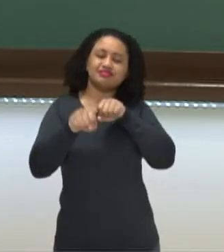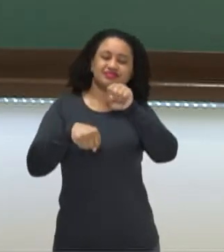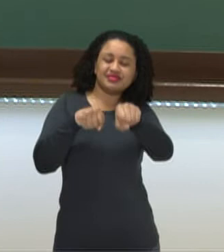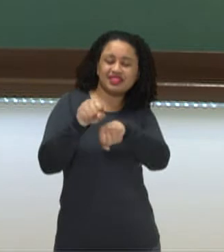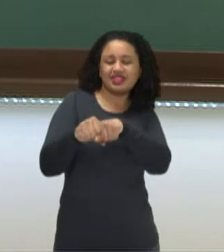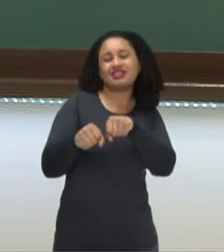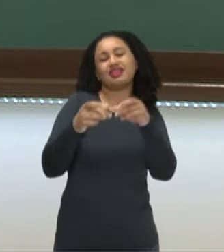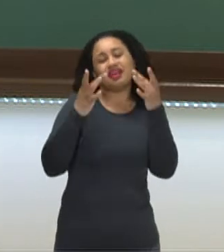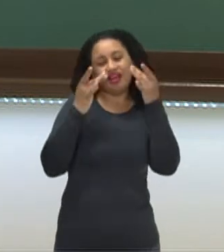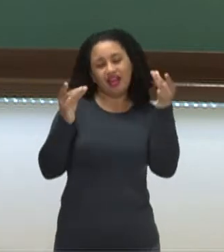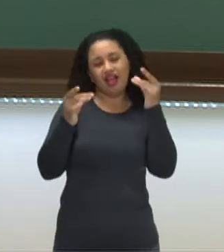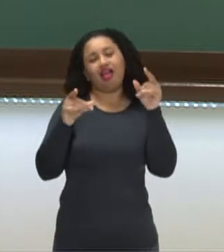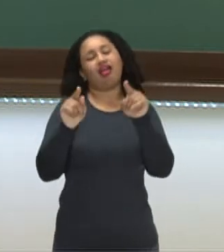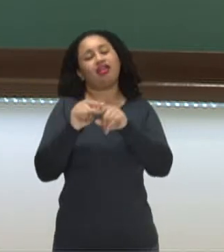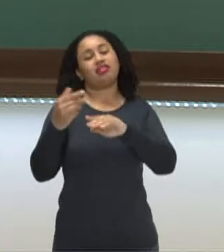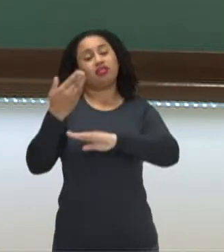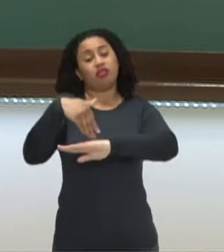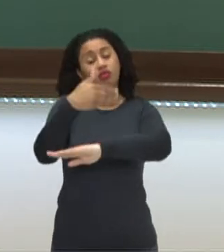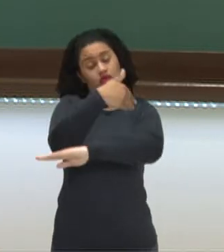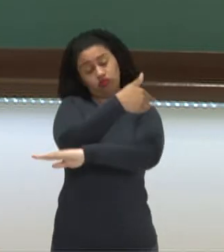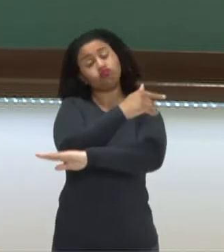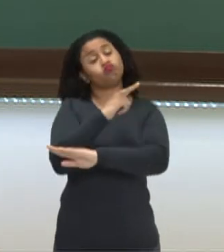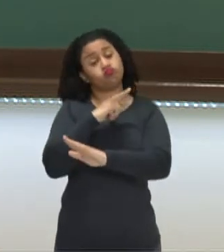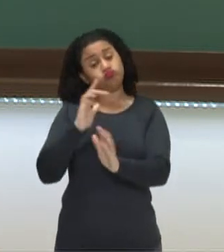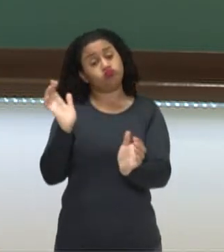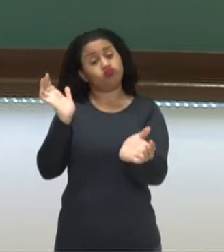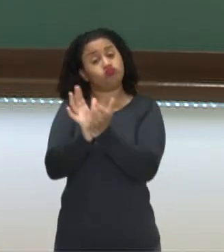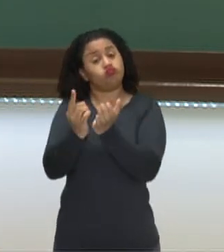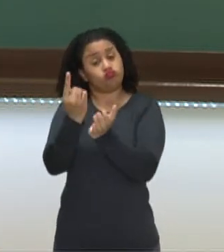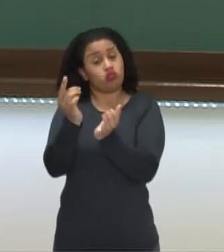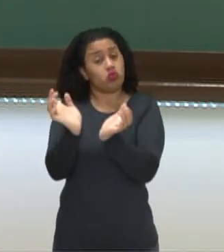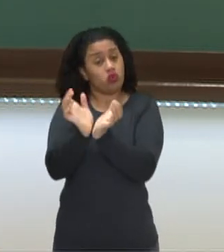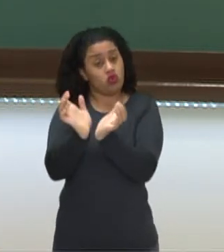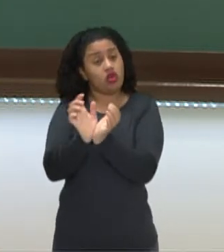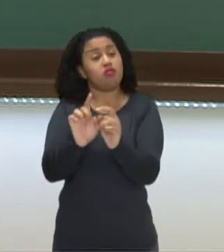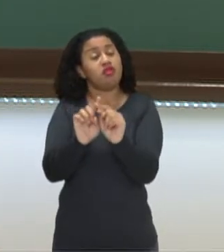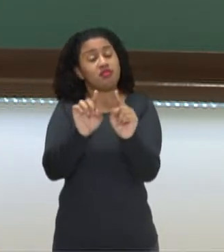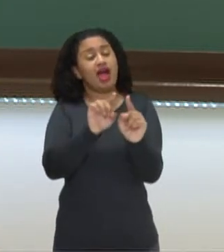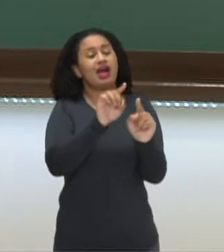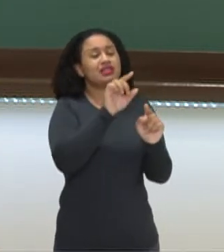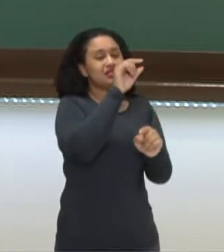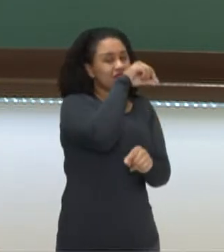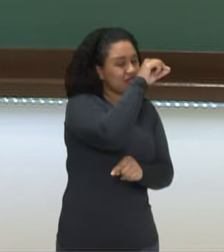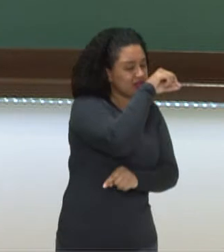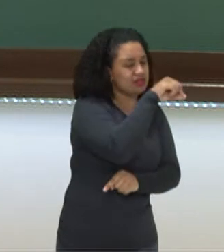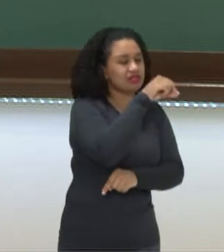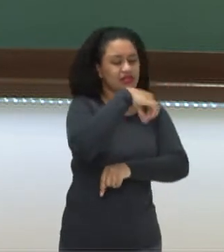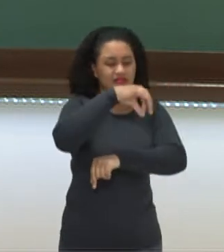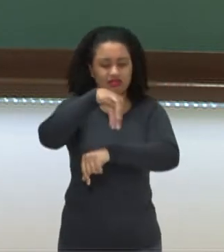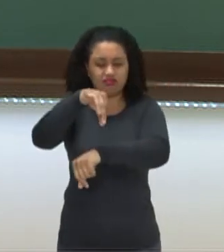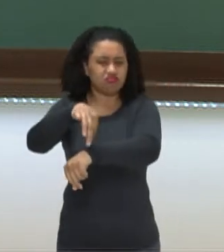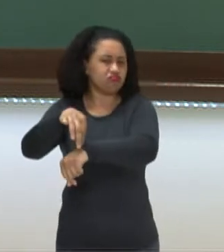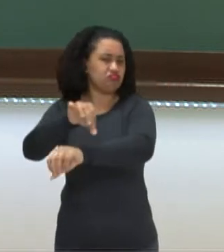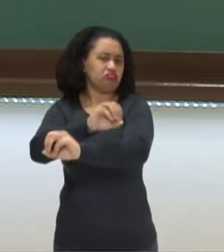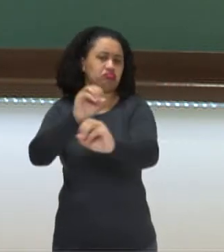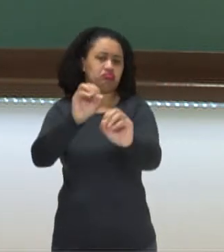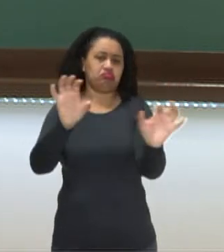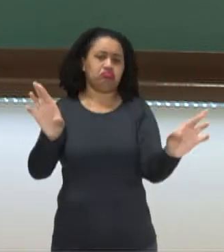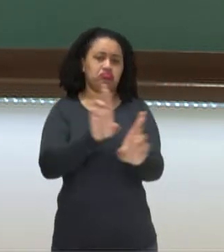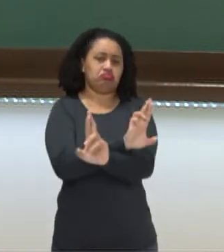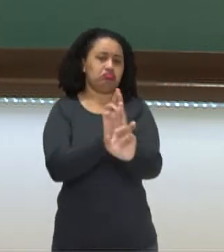tem um certo parentesco, mas aves e insetos, né, não tem parentesco praticamente